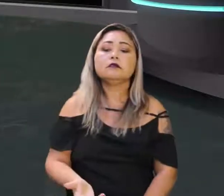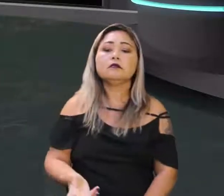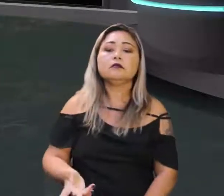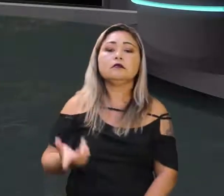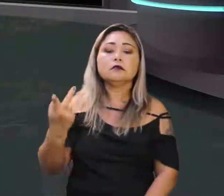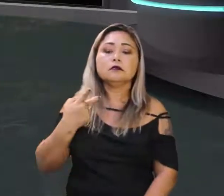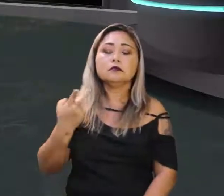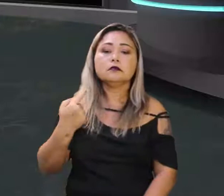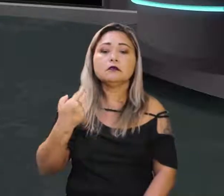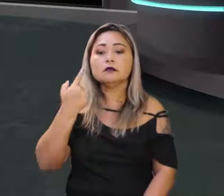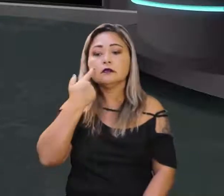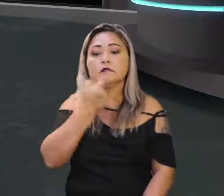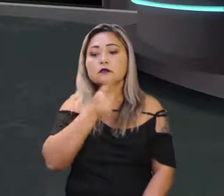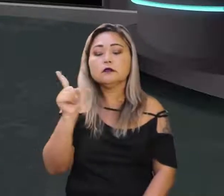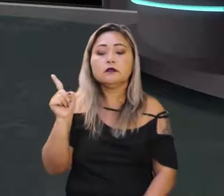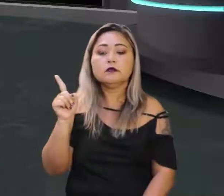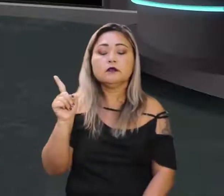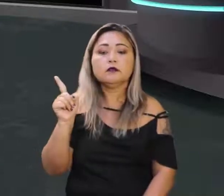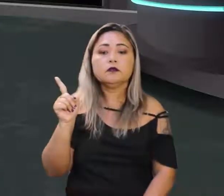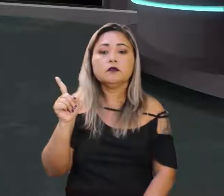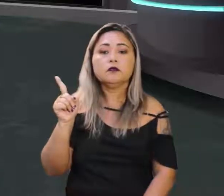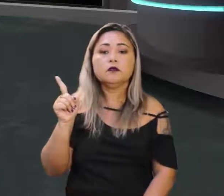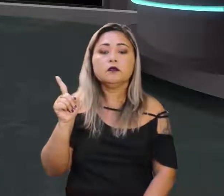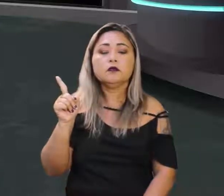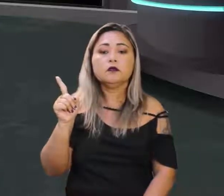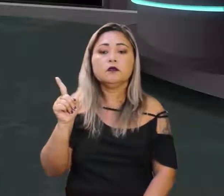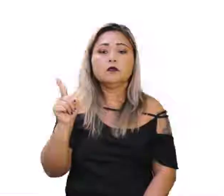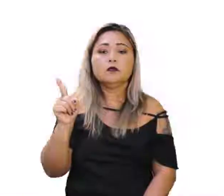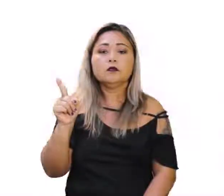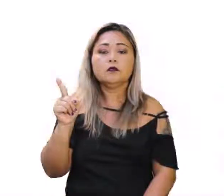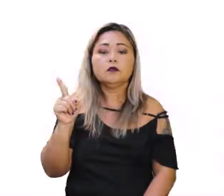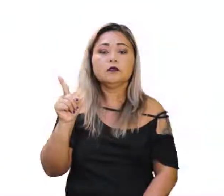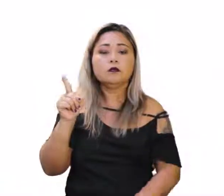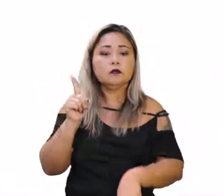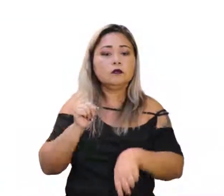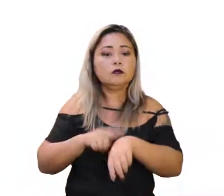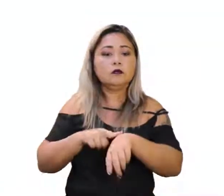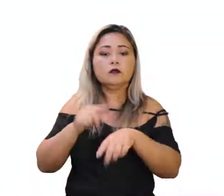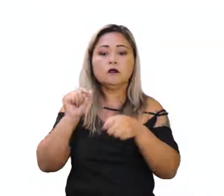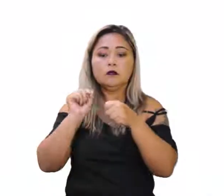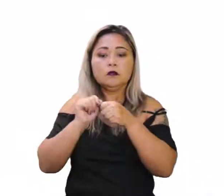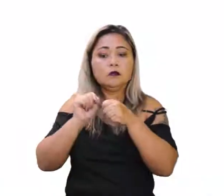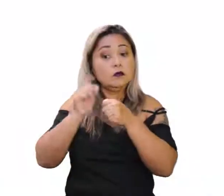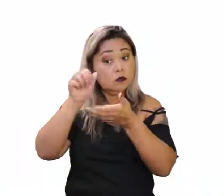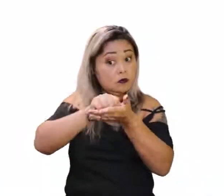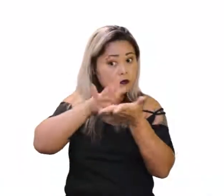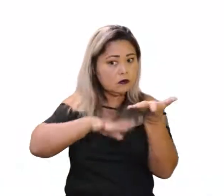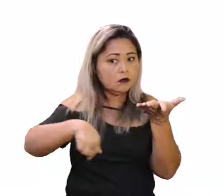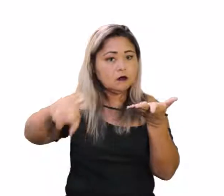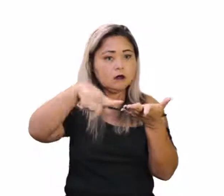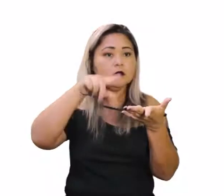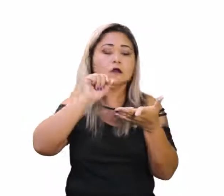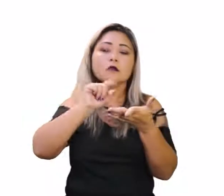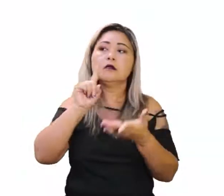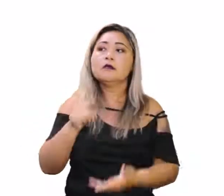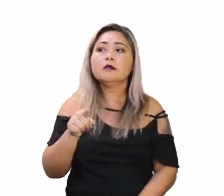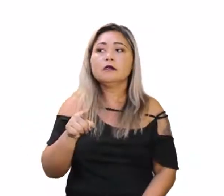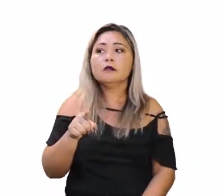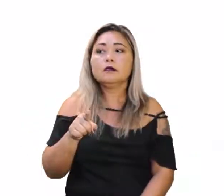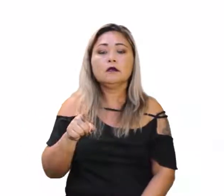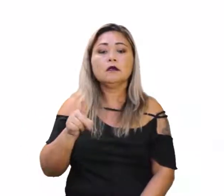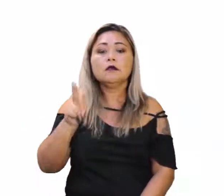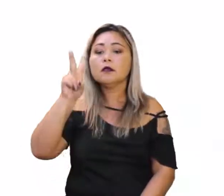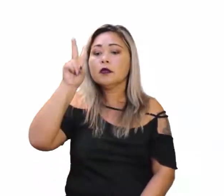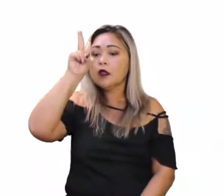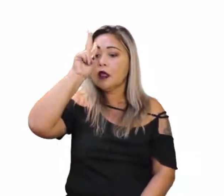Então vamos lá ver que nós trouxemos aqui hora de fazer, uma atividade para vocês fazerem, né?